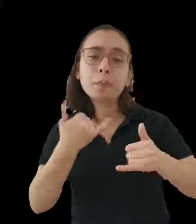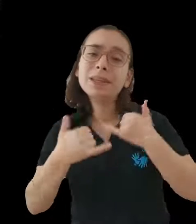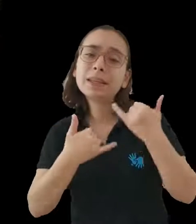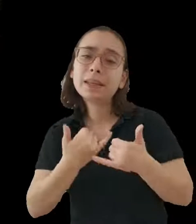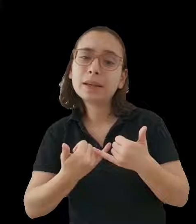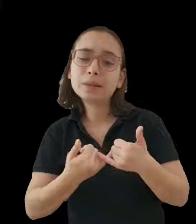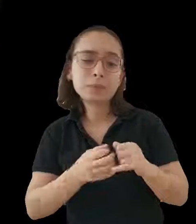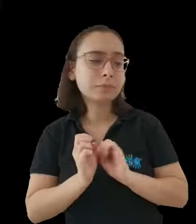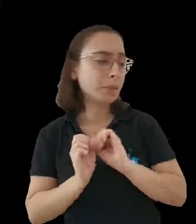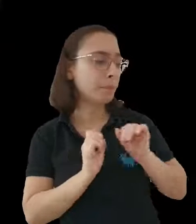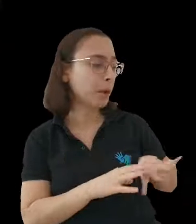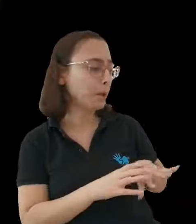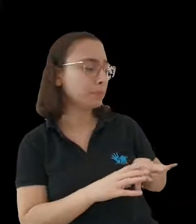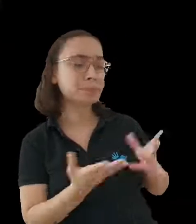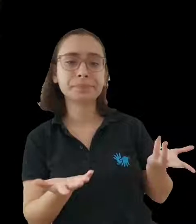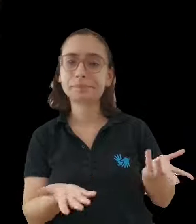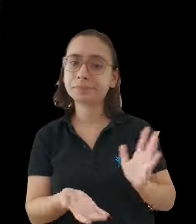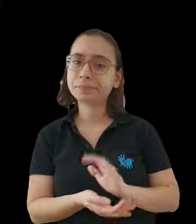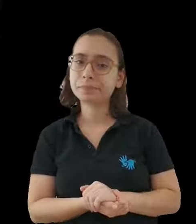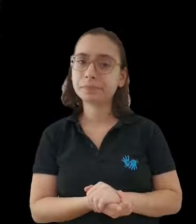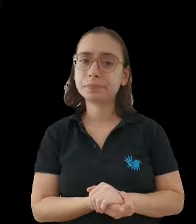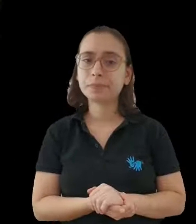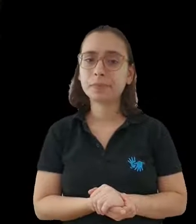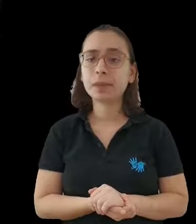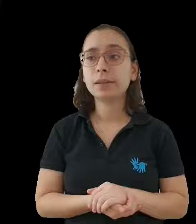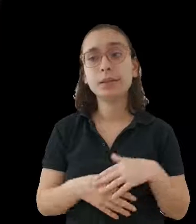assim, sabe?